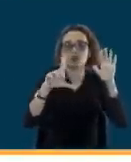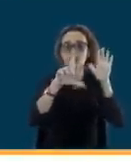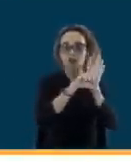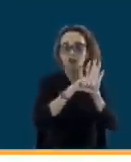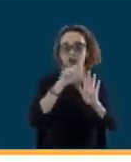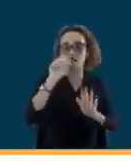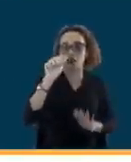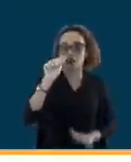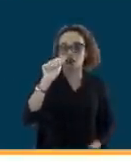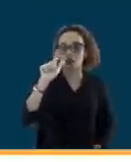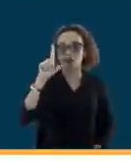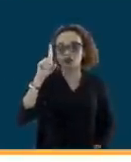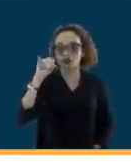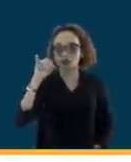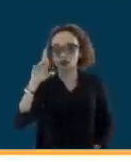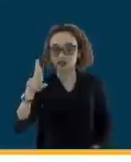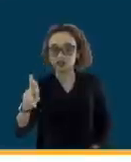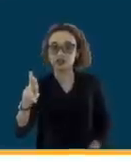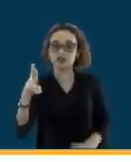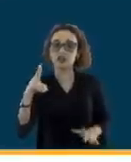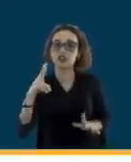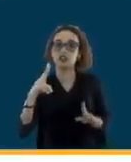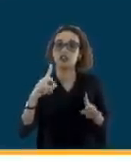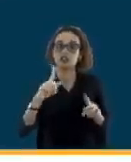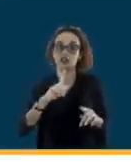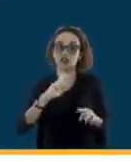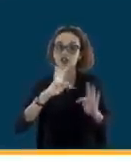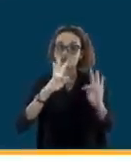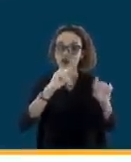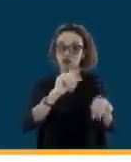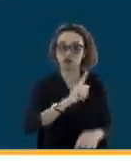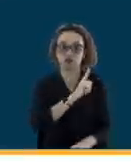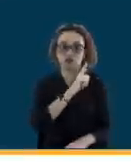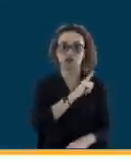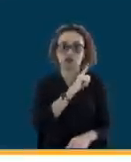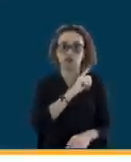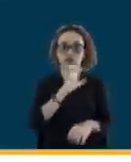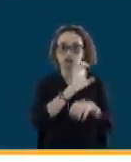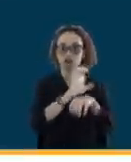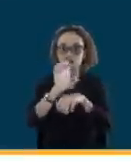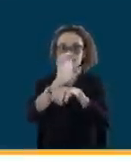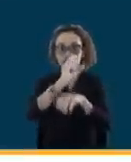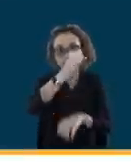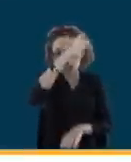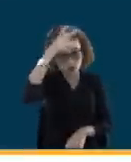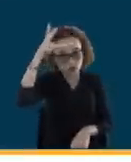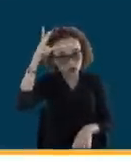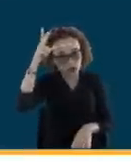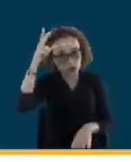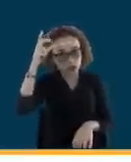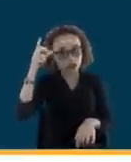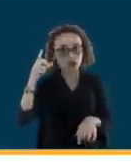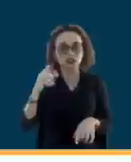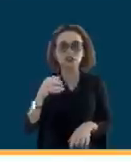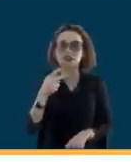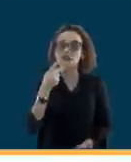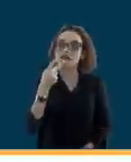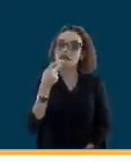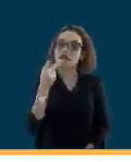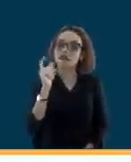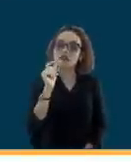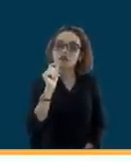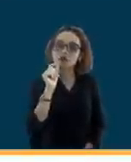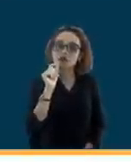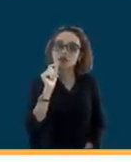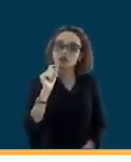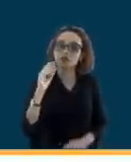dela todos os gestores estaduais e municipais. Dizer que todo esse